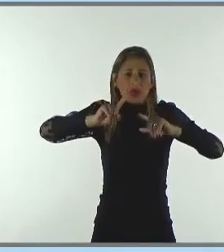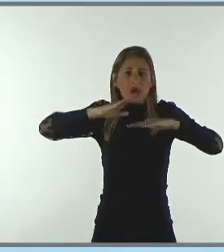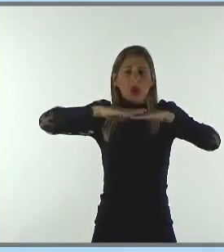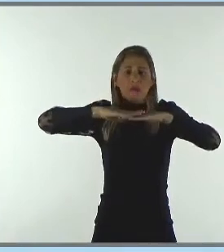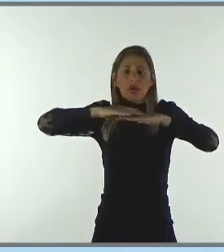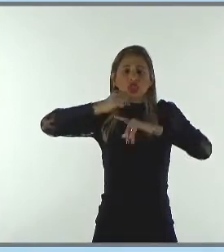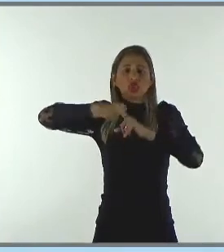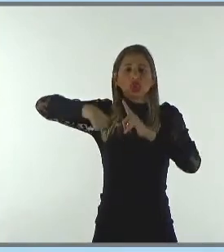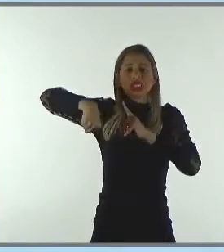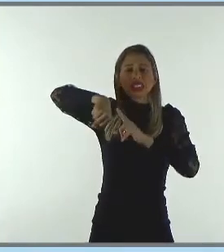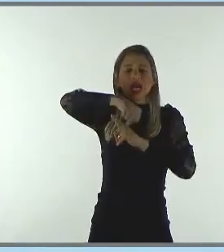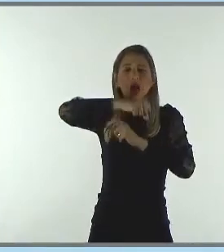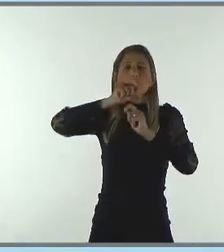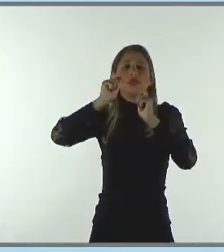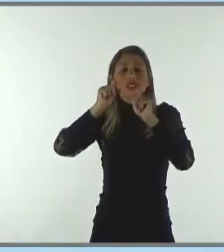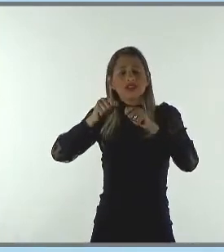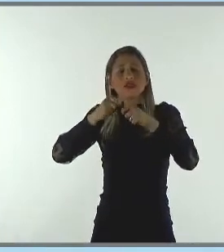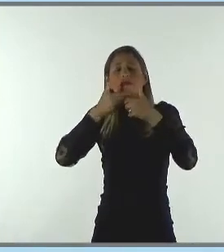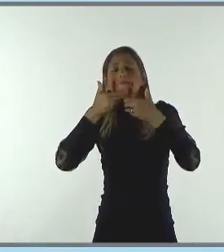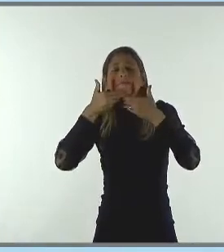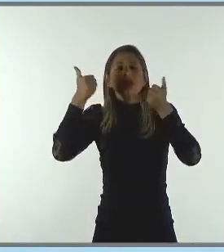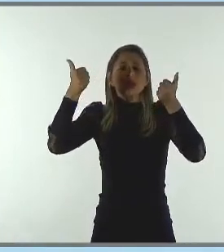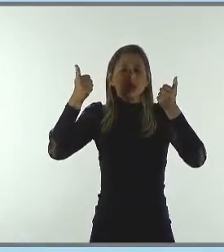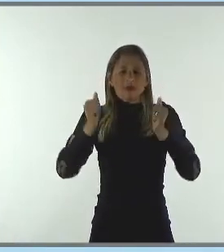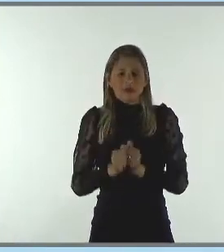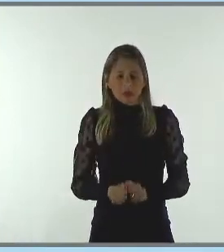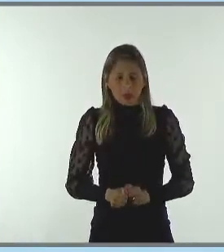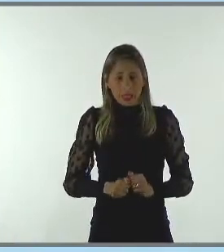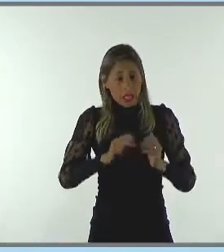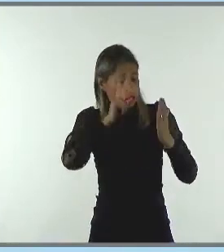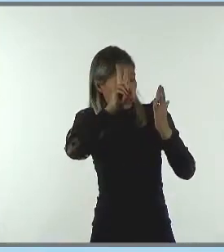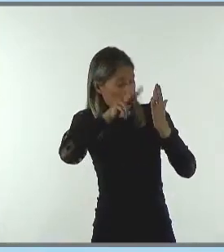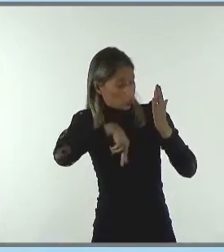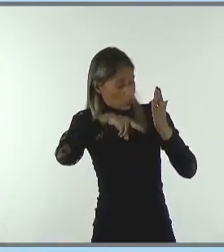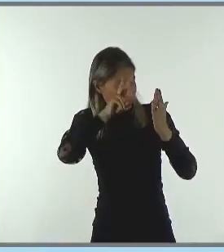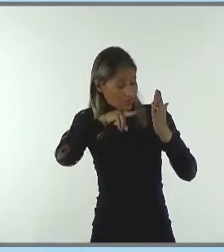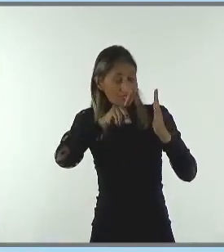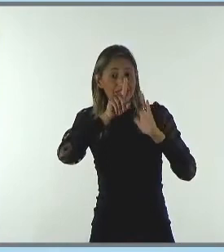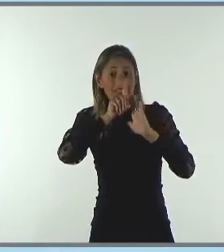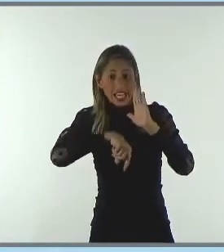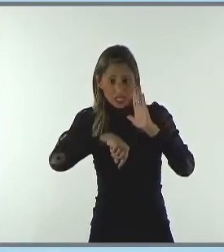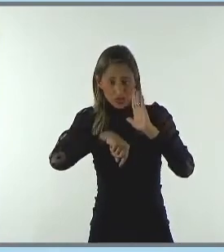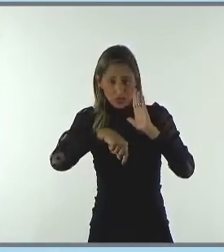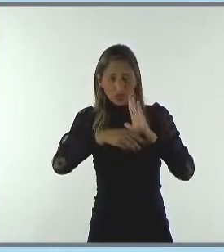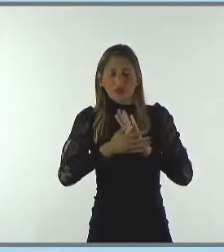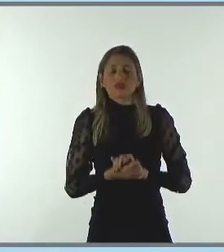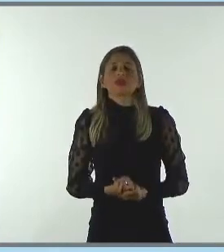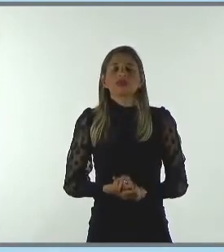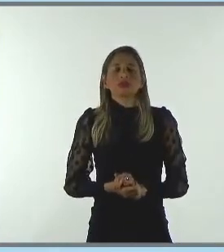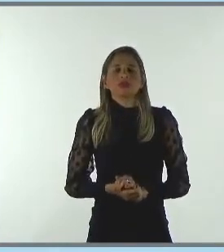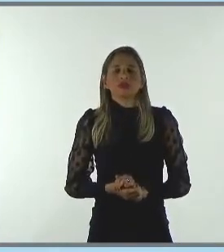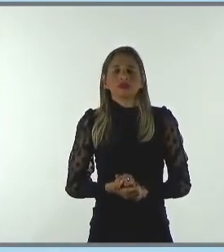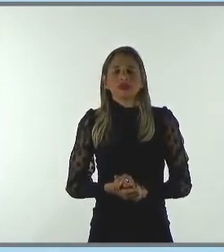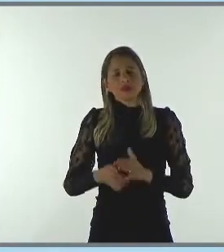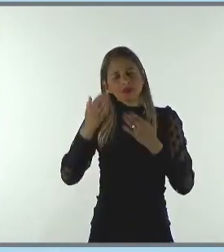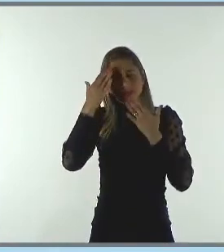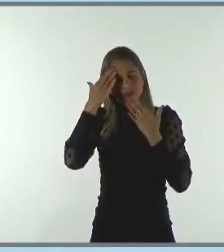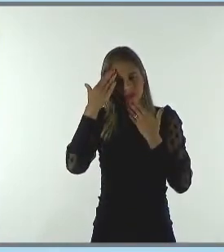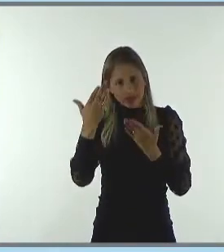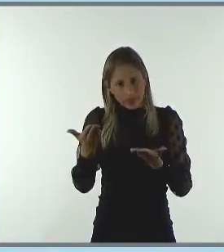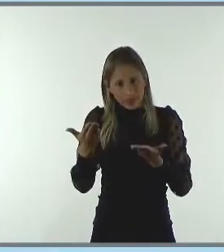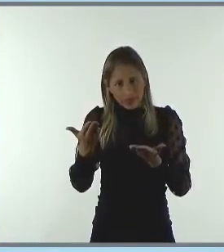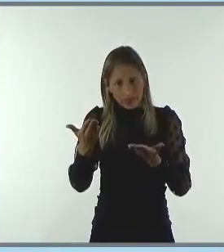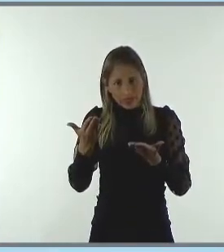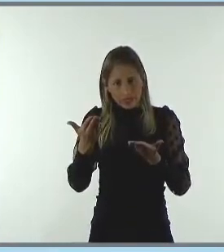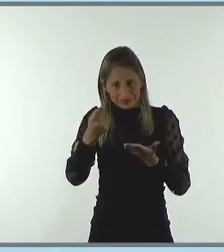social possível e mais plena. E eu leio, então, o texto em homenagem a Maria Mazarello e agradeço a atenção